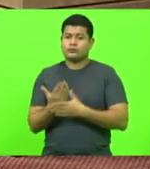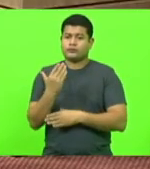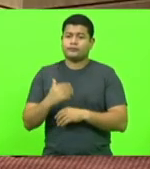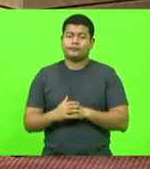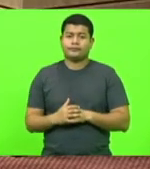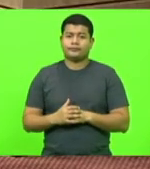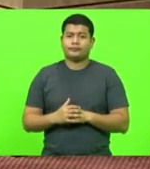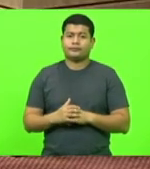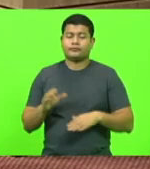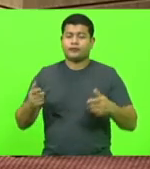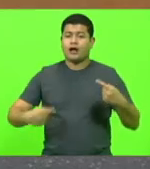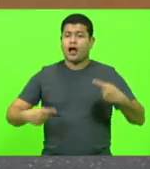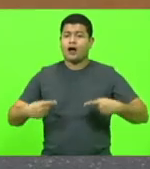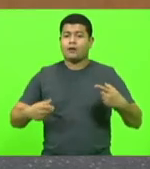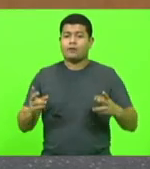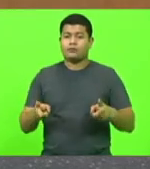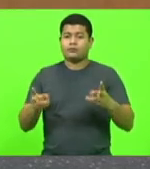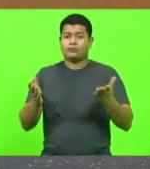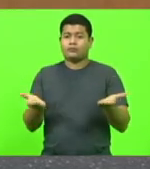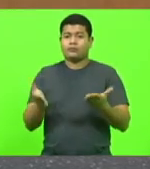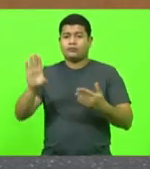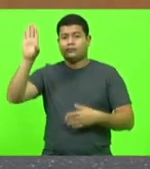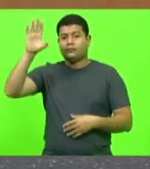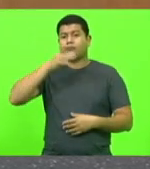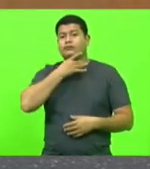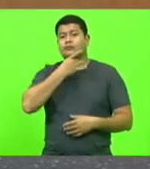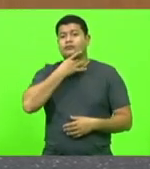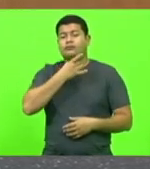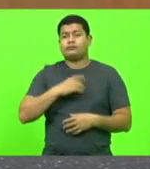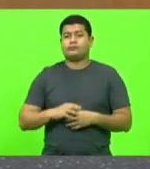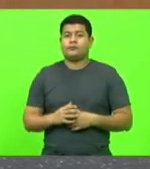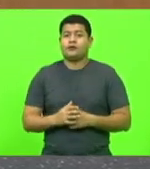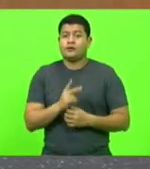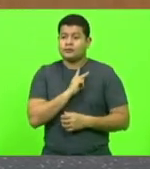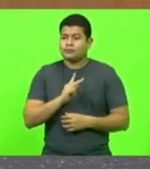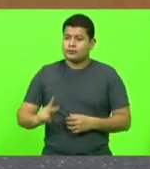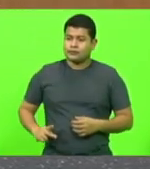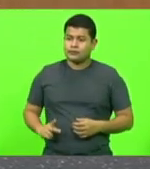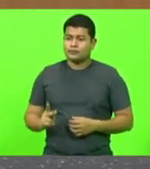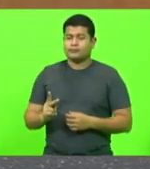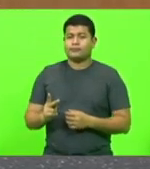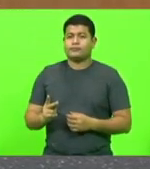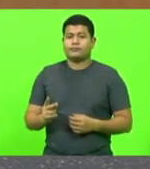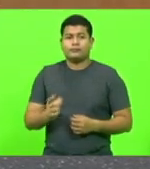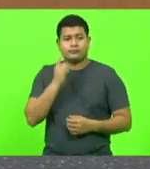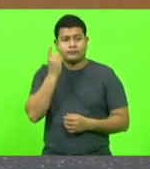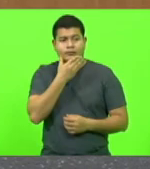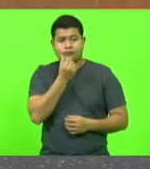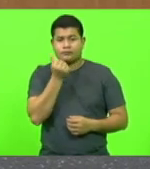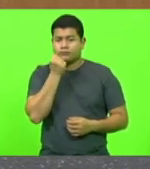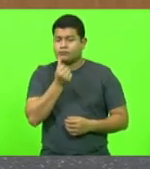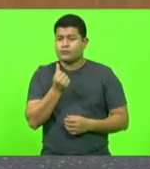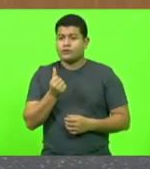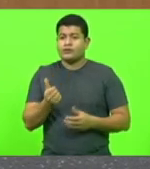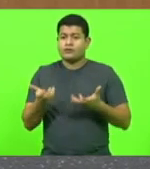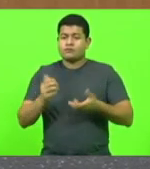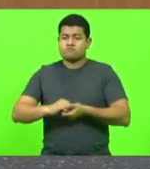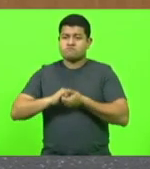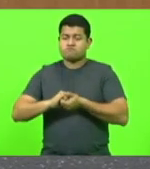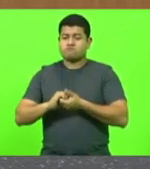Valdir Cobalcini. Senhor presidente, deputado Mauro de Nadal, igualmente quero cumprimentar o